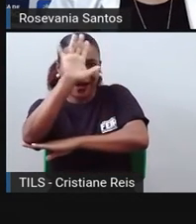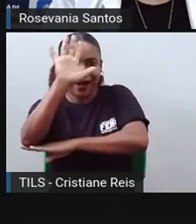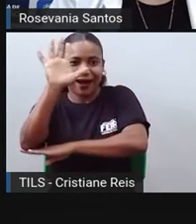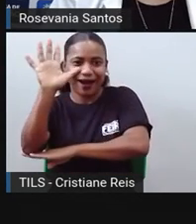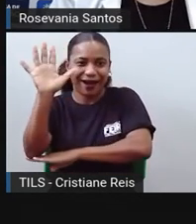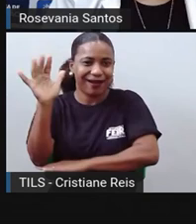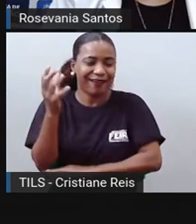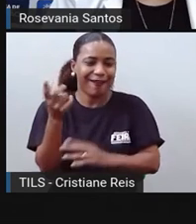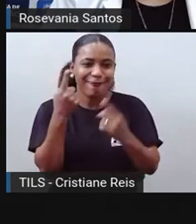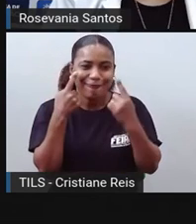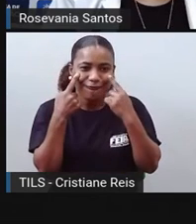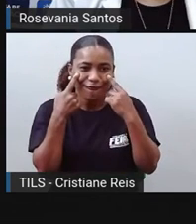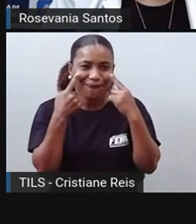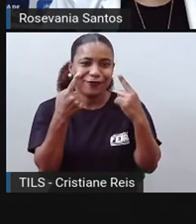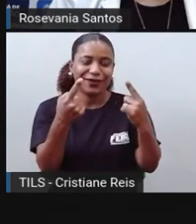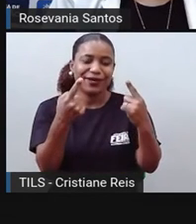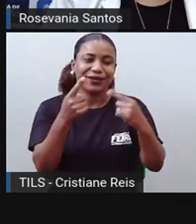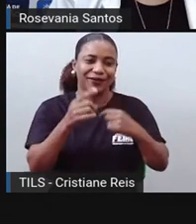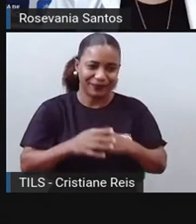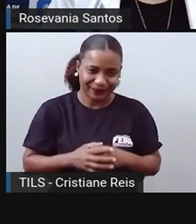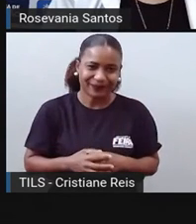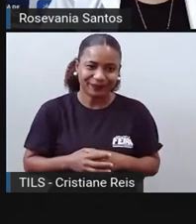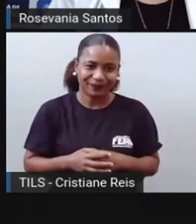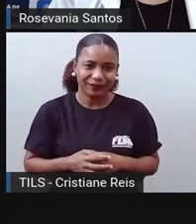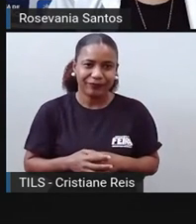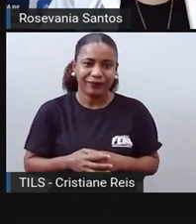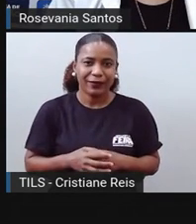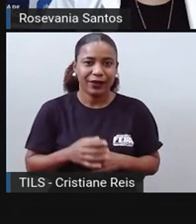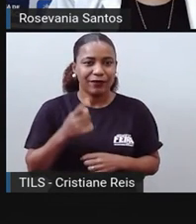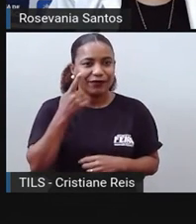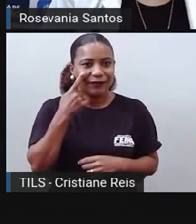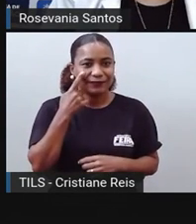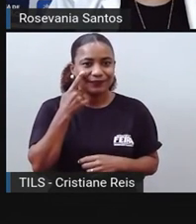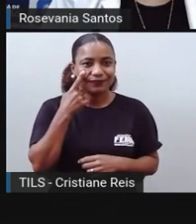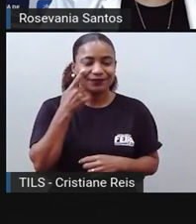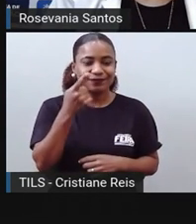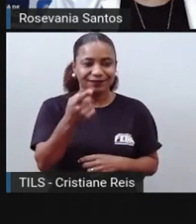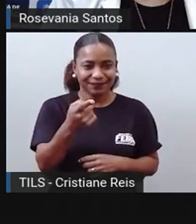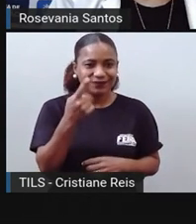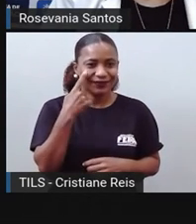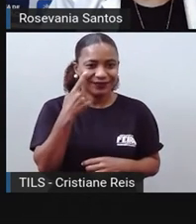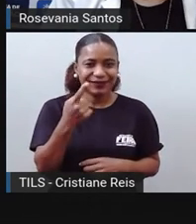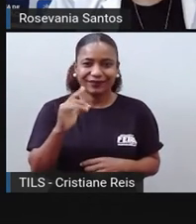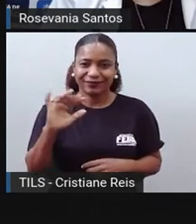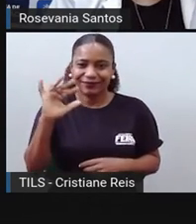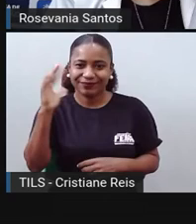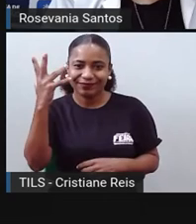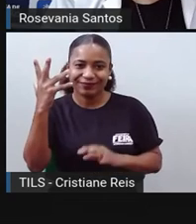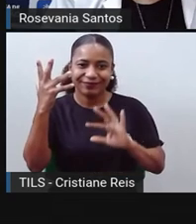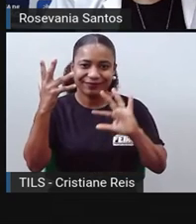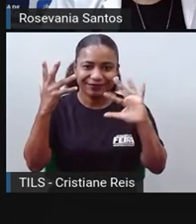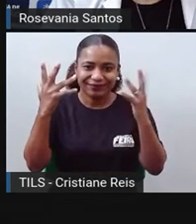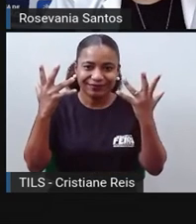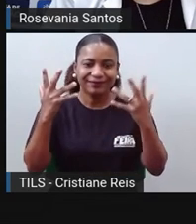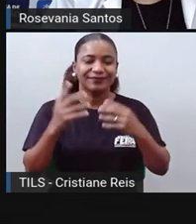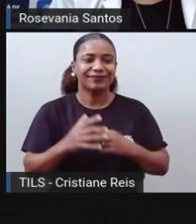aí que vão ocorrendo. Você percebe que são fenômenos, bora dizer assim,